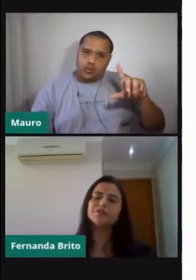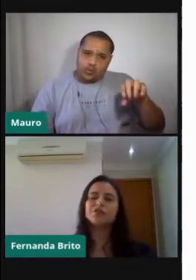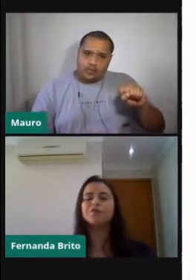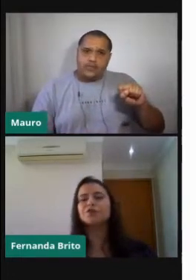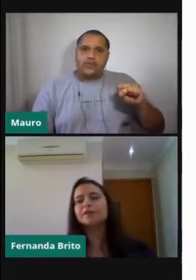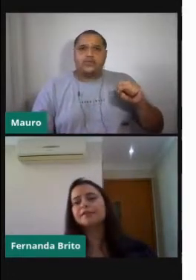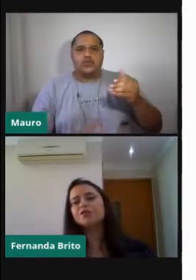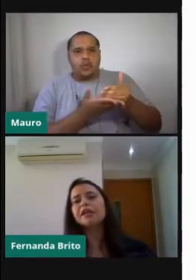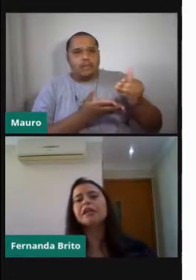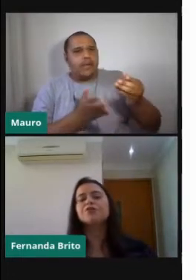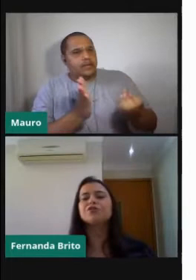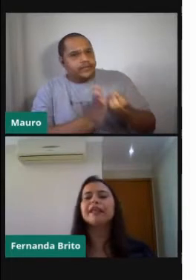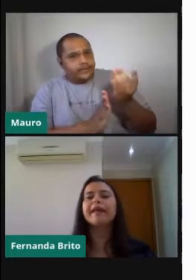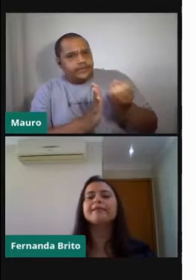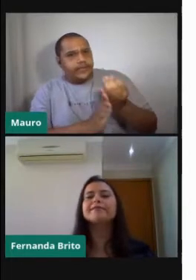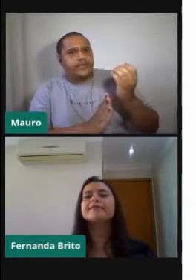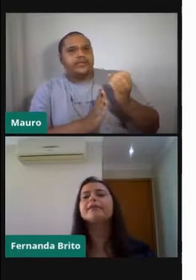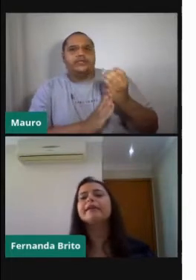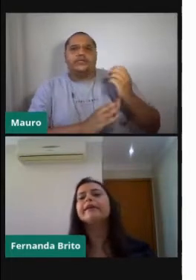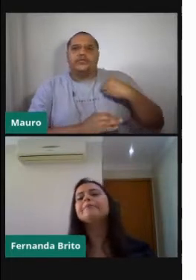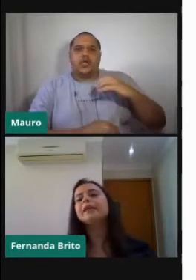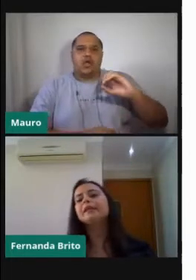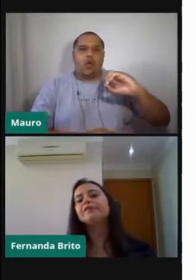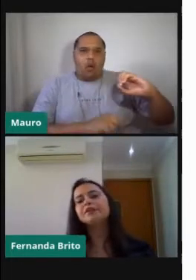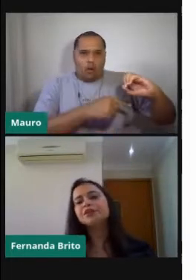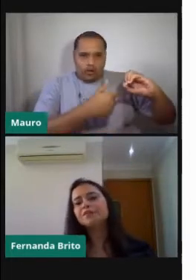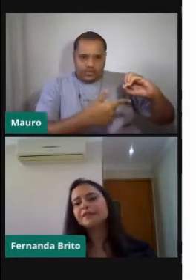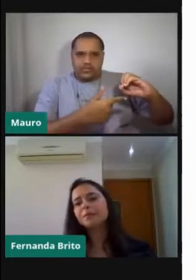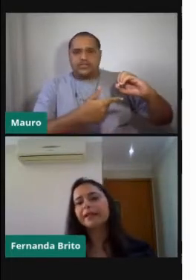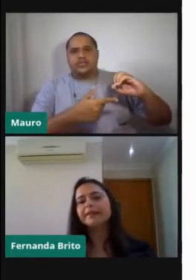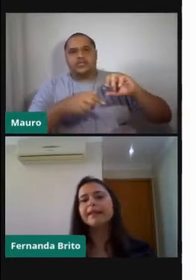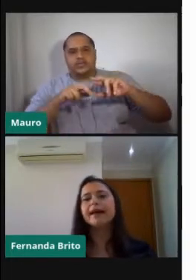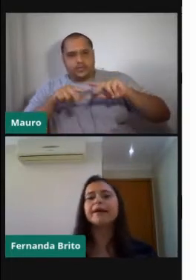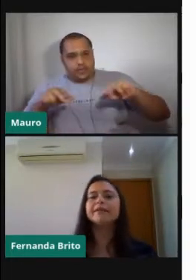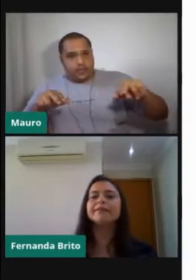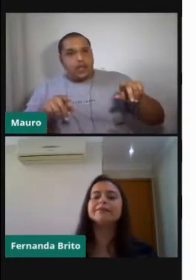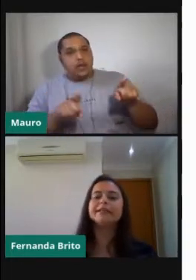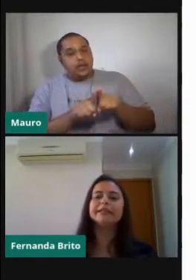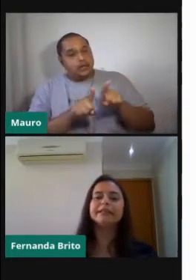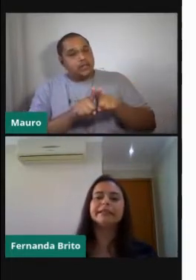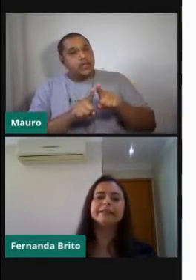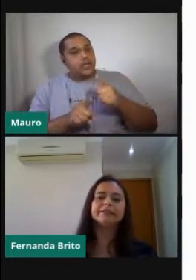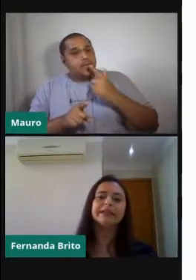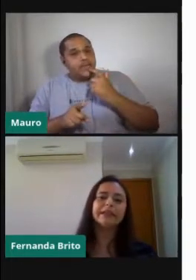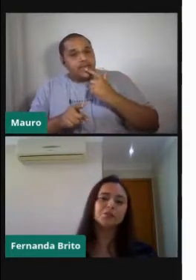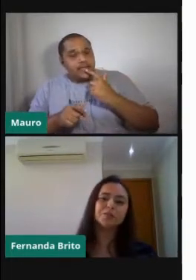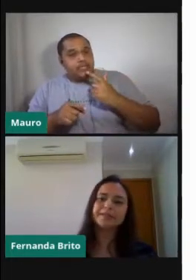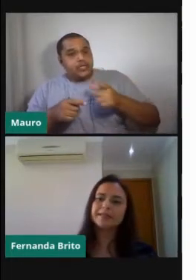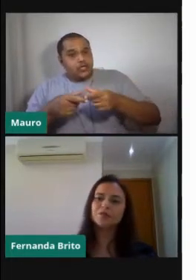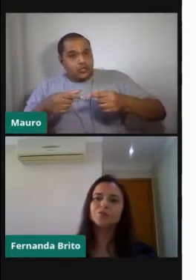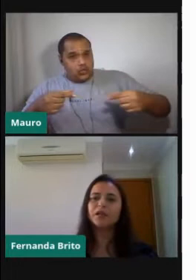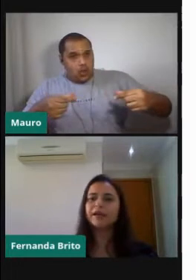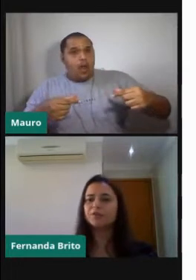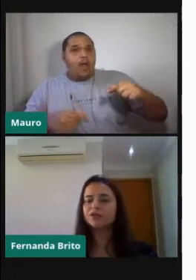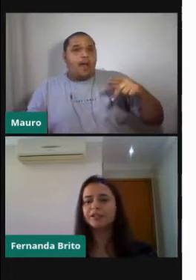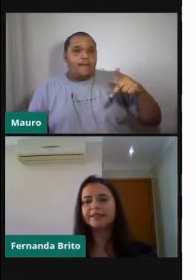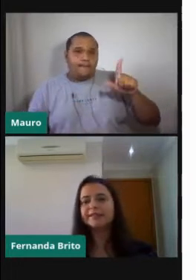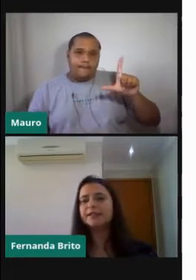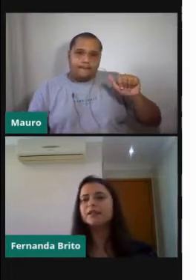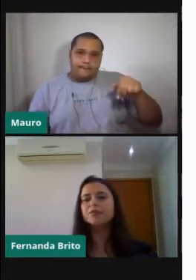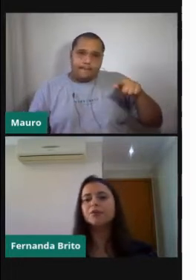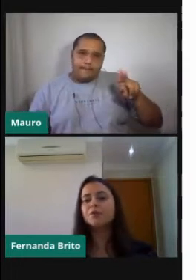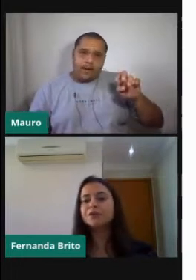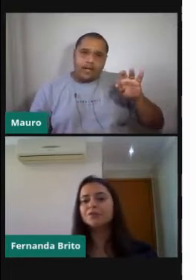de espécies ativas de oxigênio, de NETs, né, levando à ativação plaquetária, exposição de moléculas